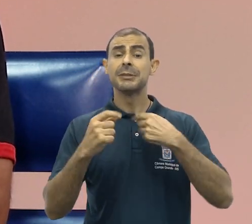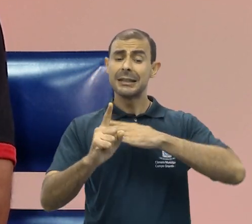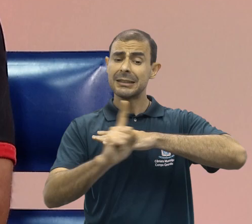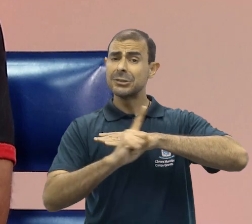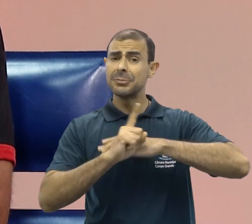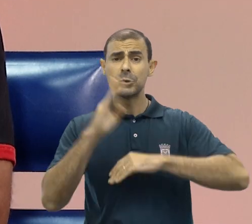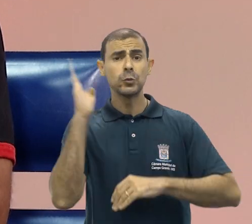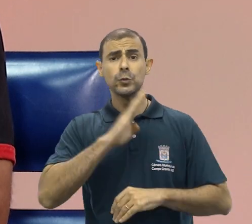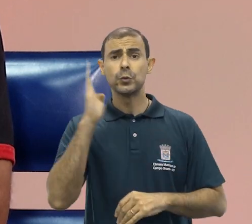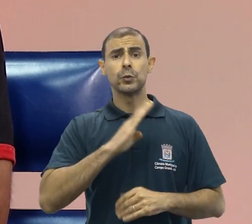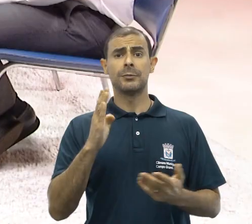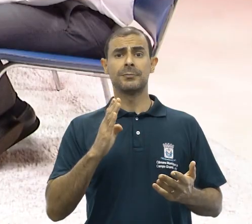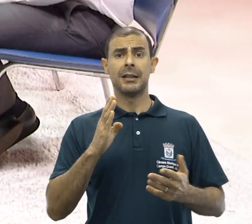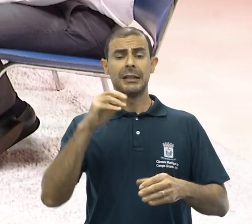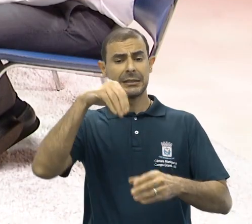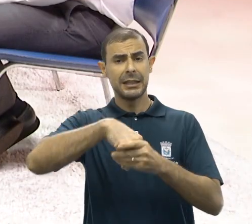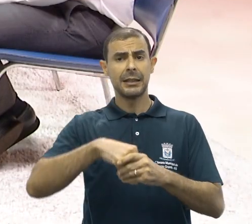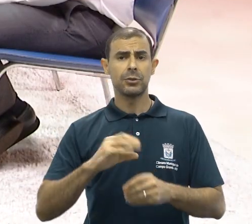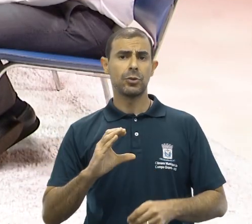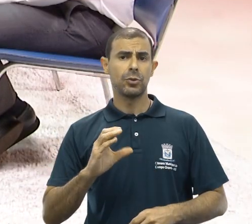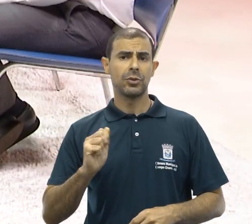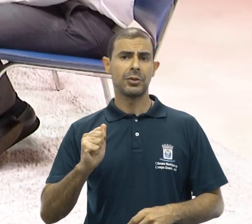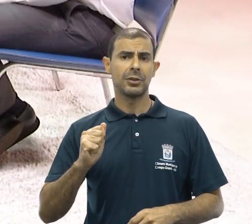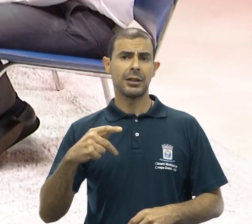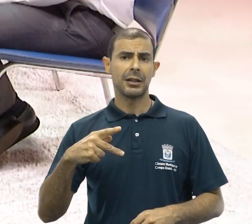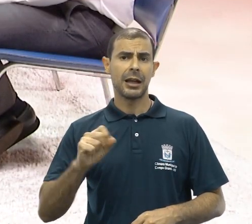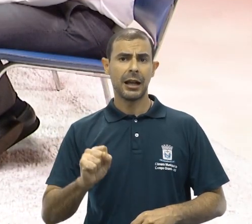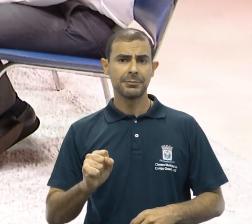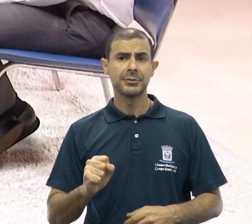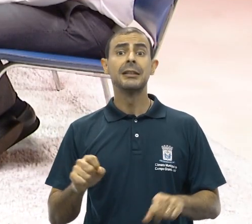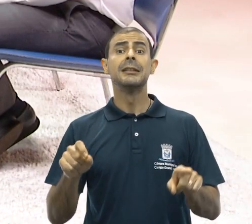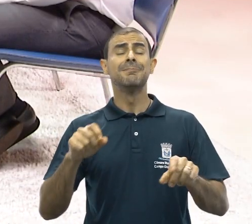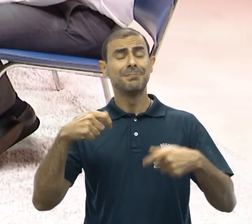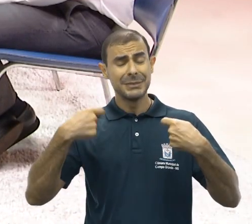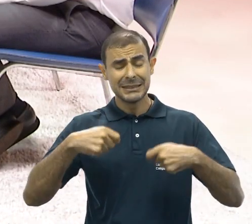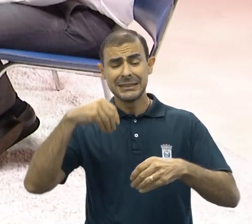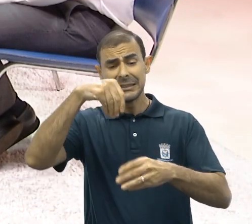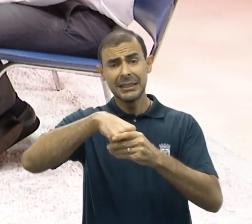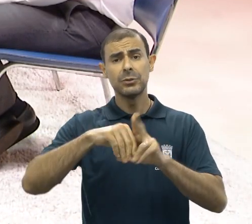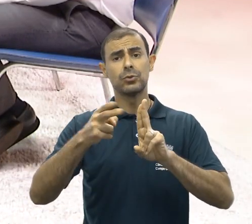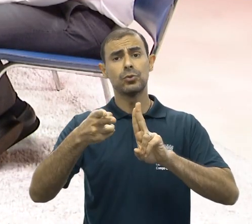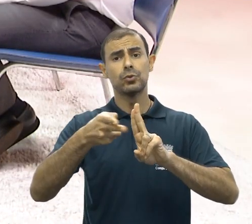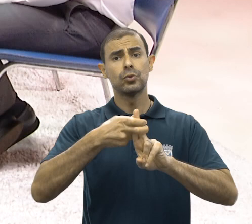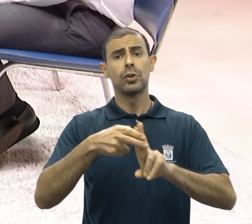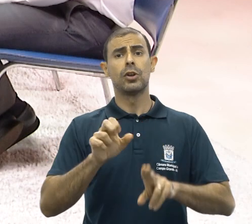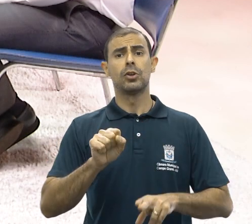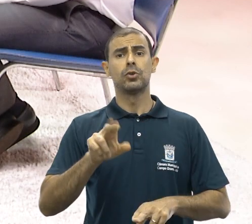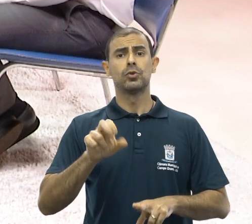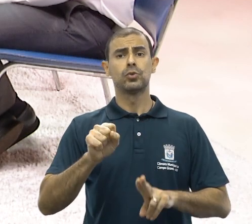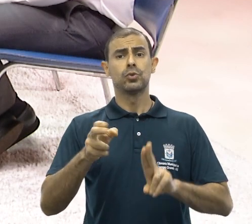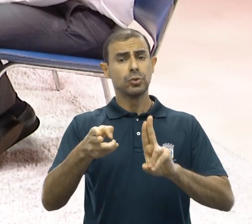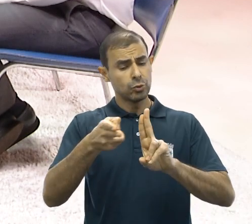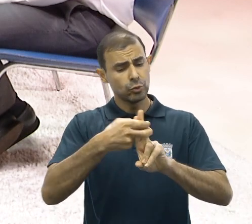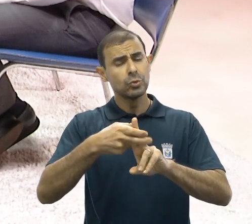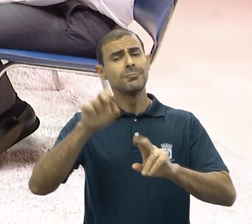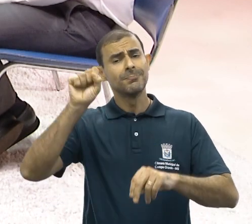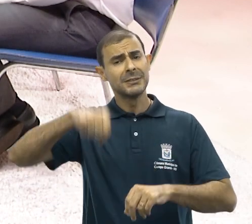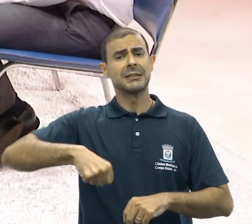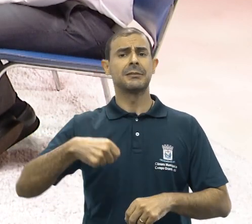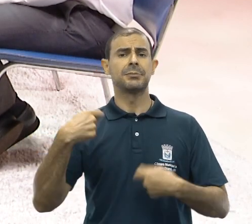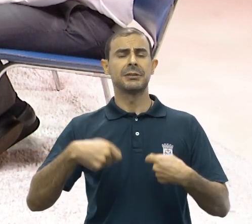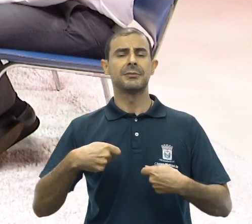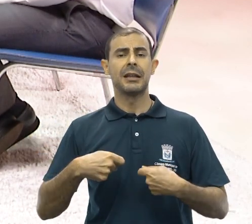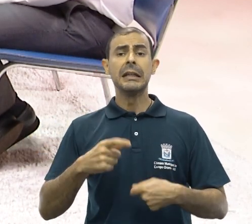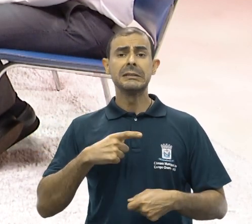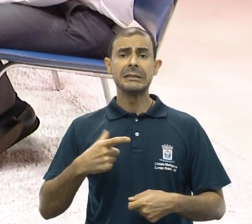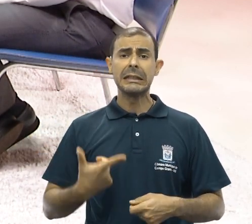de emergencial mesmo, sabe? É um atendimento que tem que ter no SUS, né, Ronilson? Tem que ter no SUS. A gente sim. tem tantas outras cirurgias bem